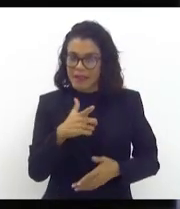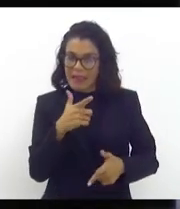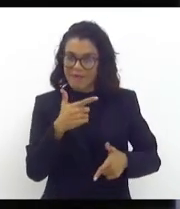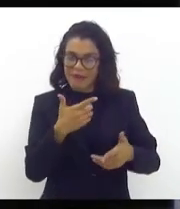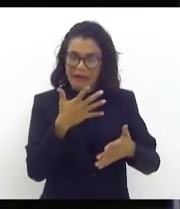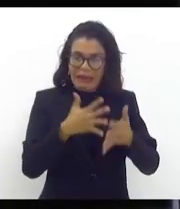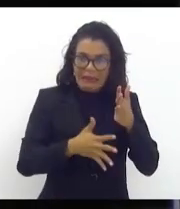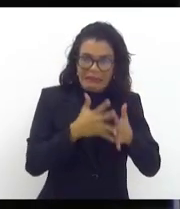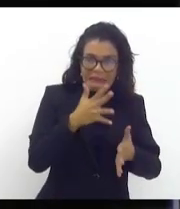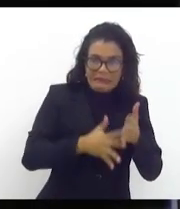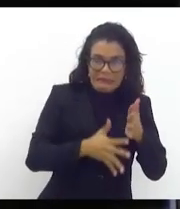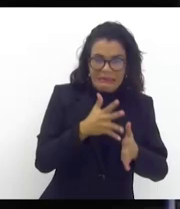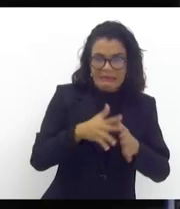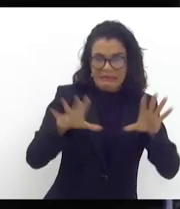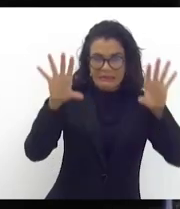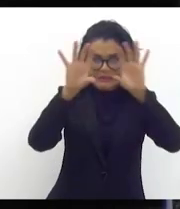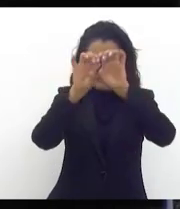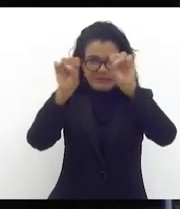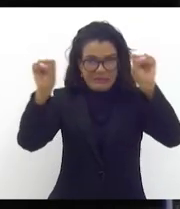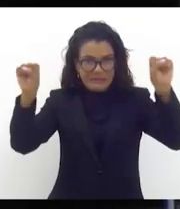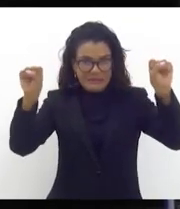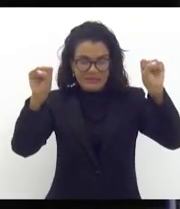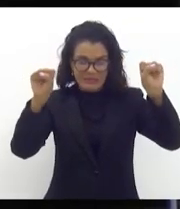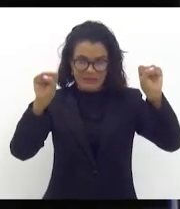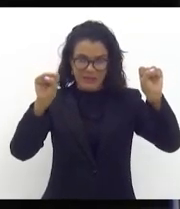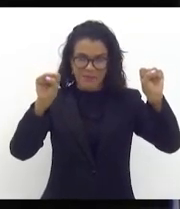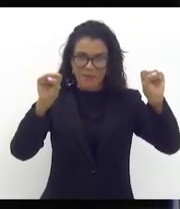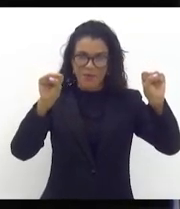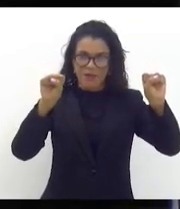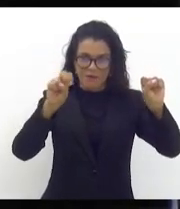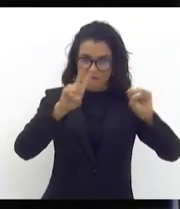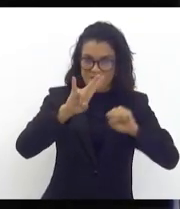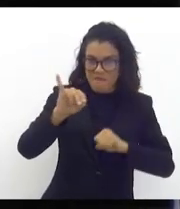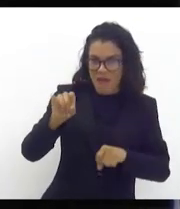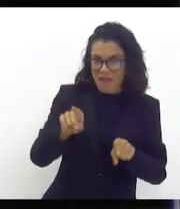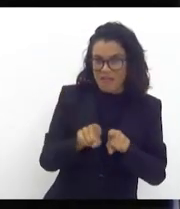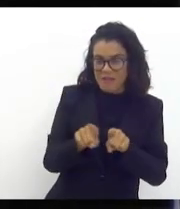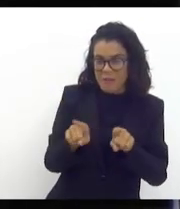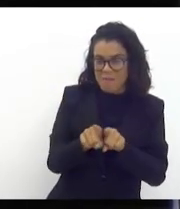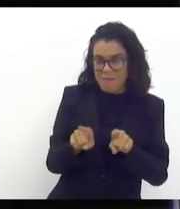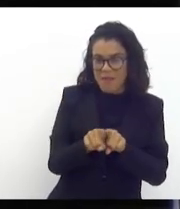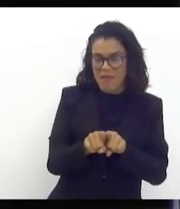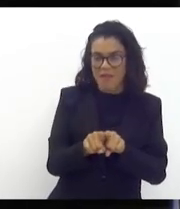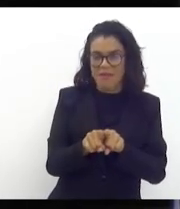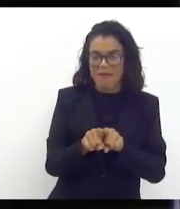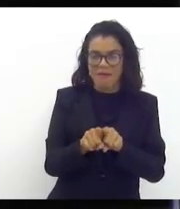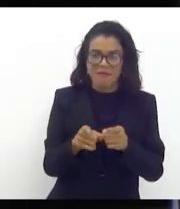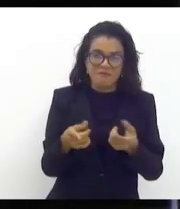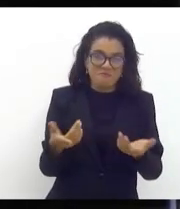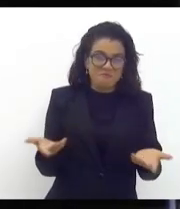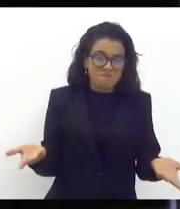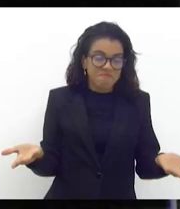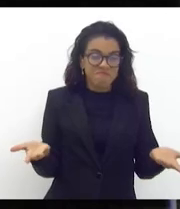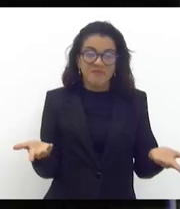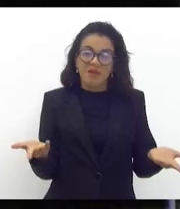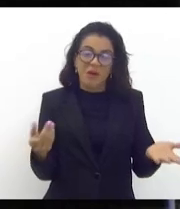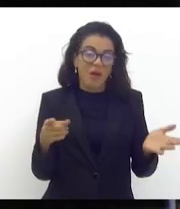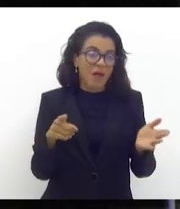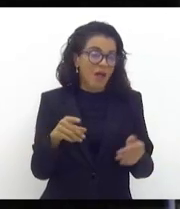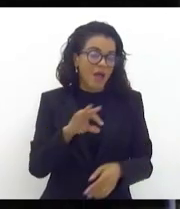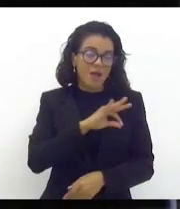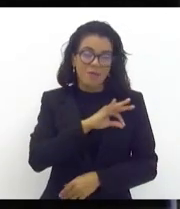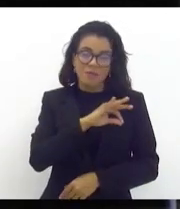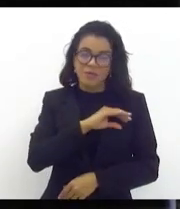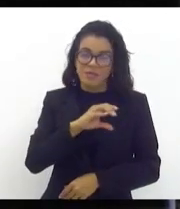que o Tribunal de Contas vai também ter que ser ouvido? Essa é uma pergunta que a Polícia Civil tem